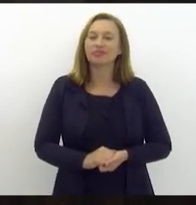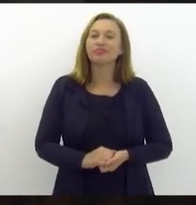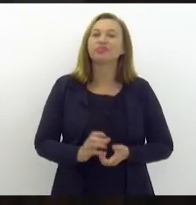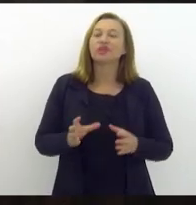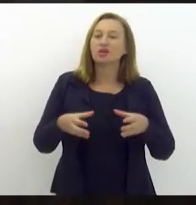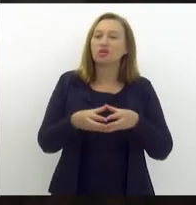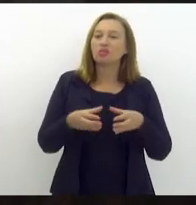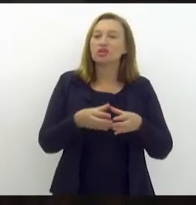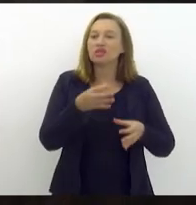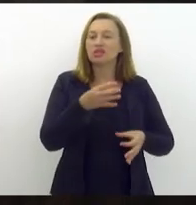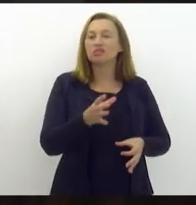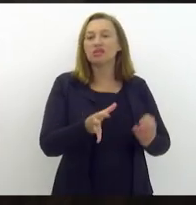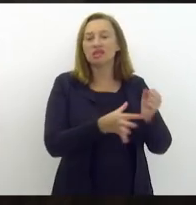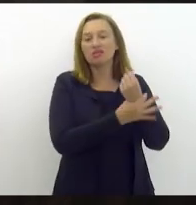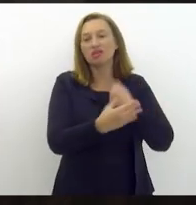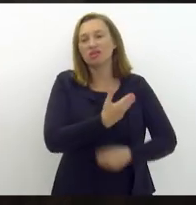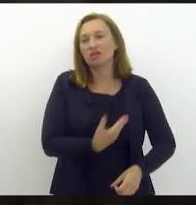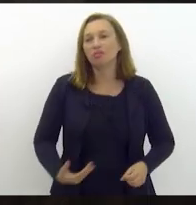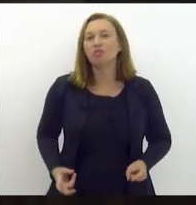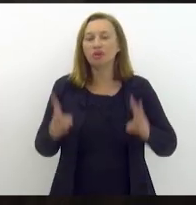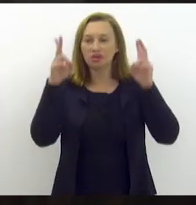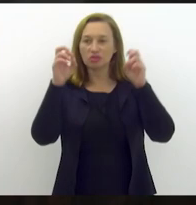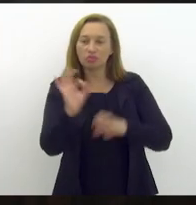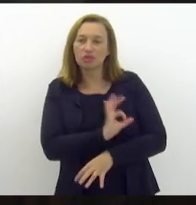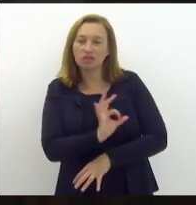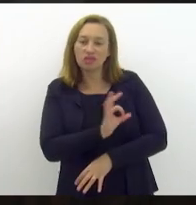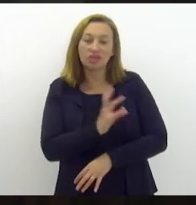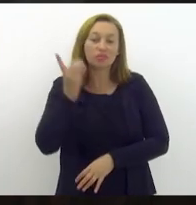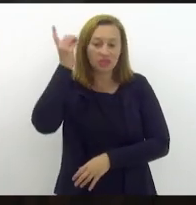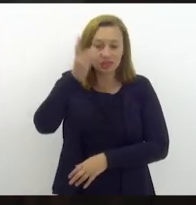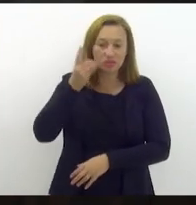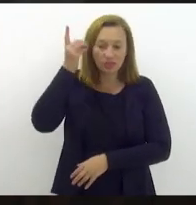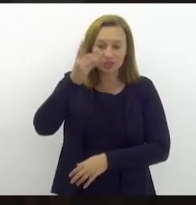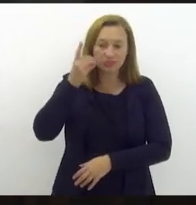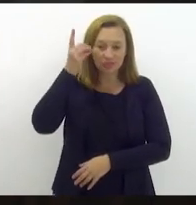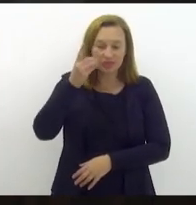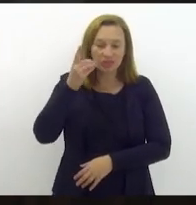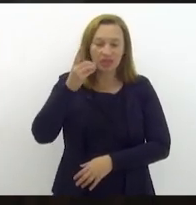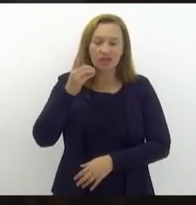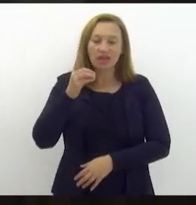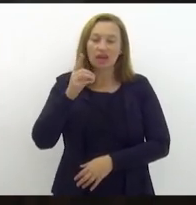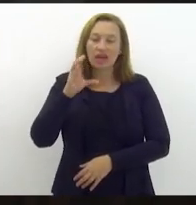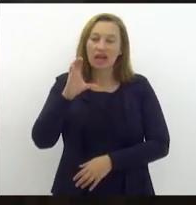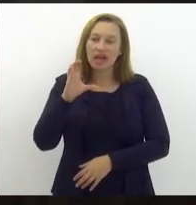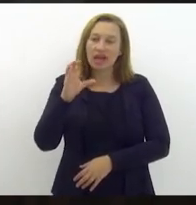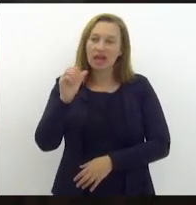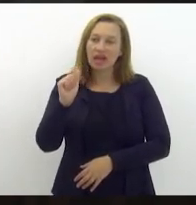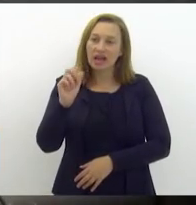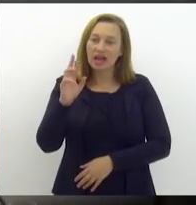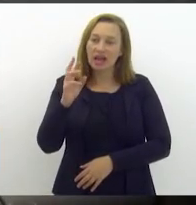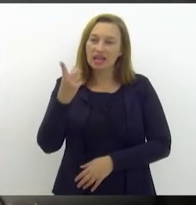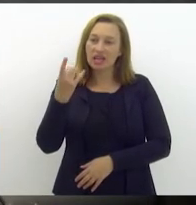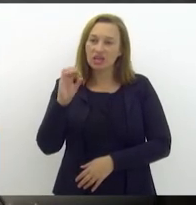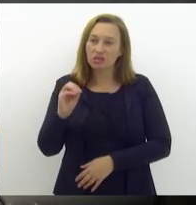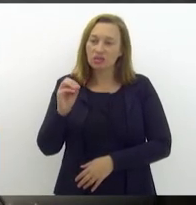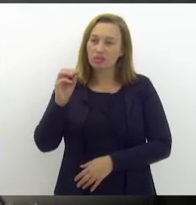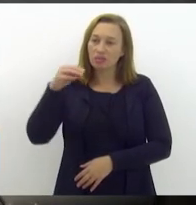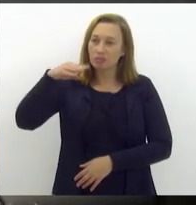pela Comissão de Segurança Pública e Assuntos de Polícia, deputado Carlinho BNH.